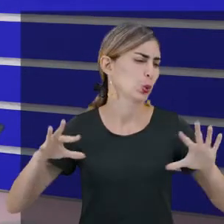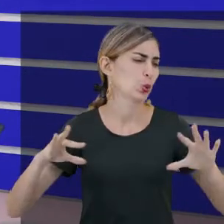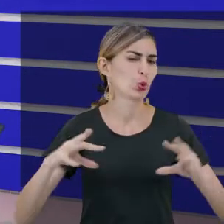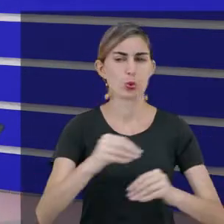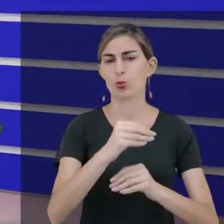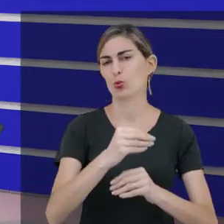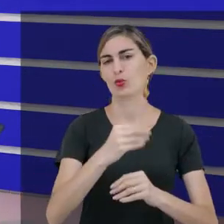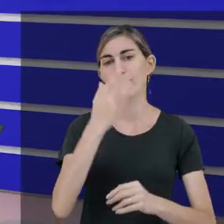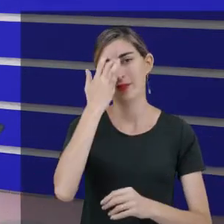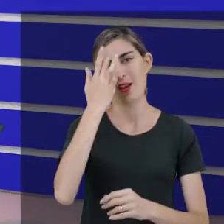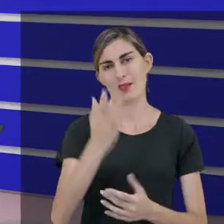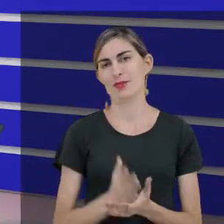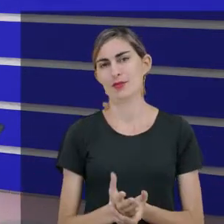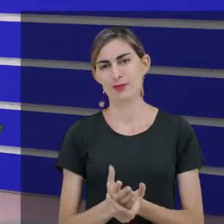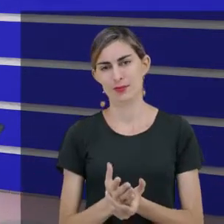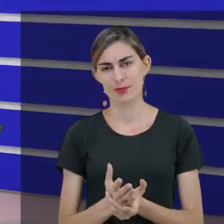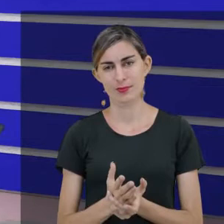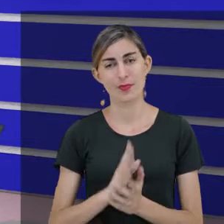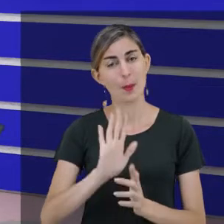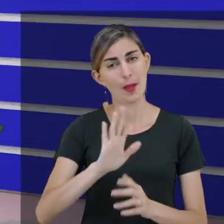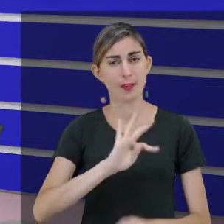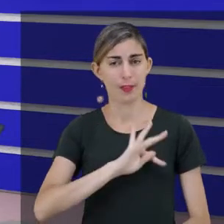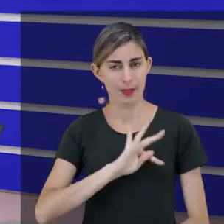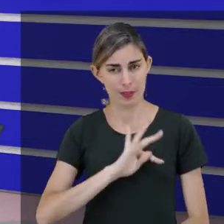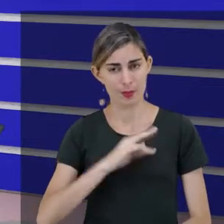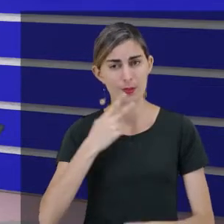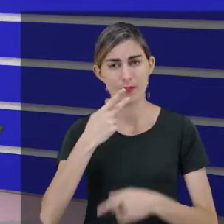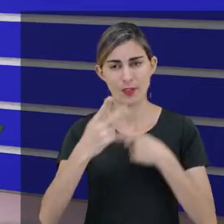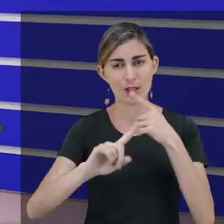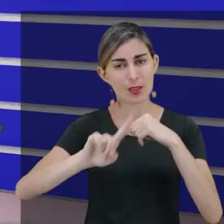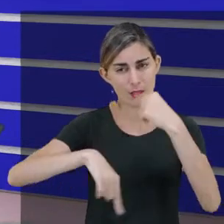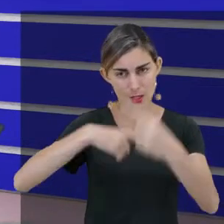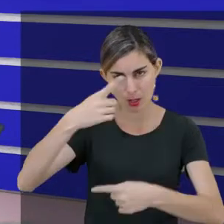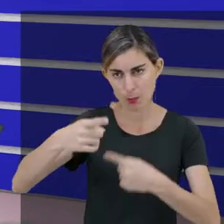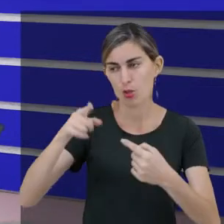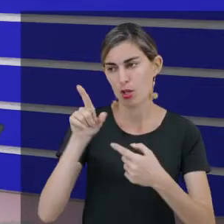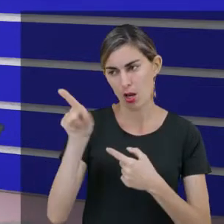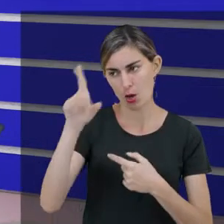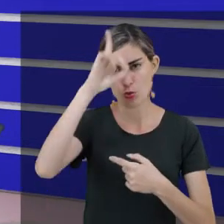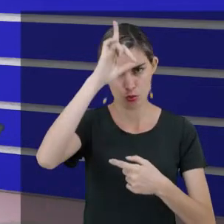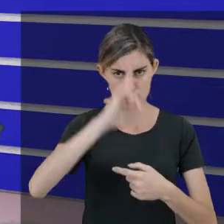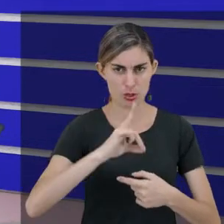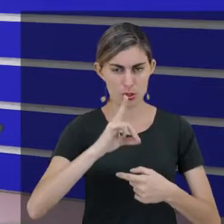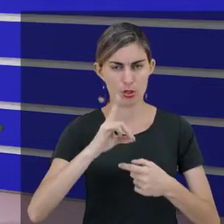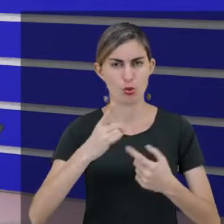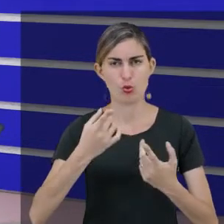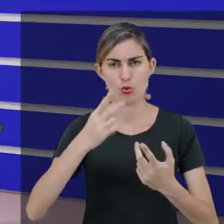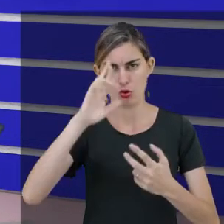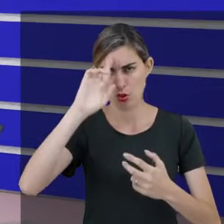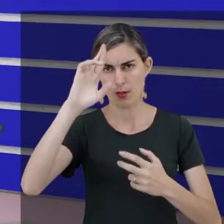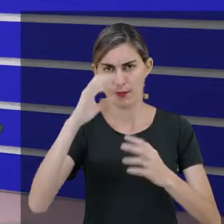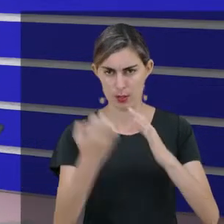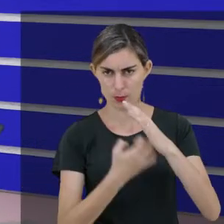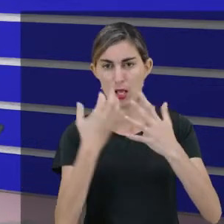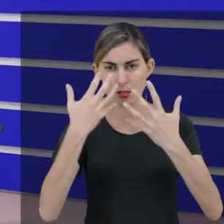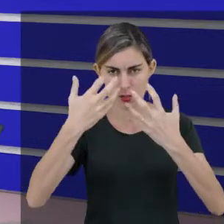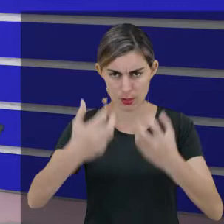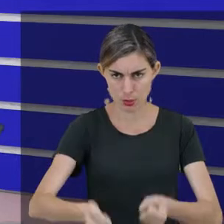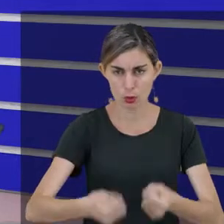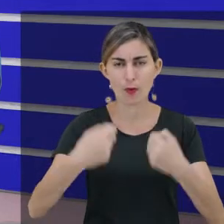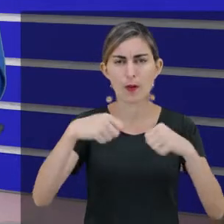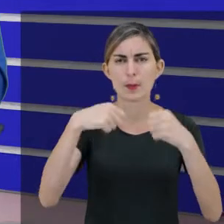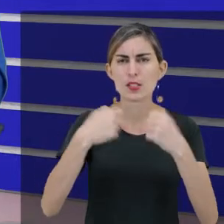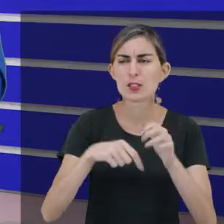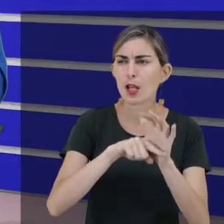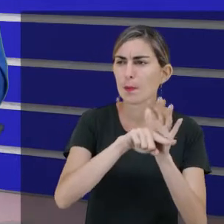mais suave. Mas aí, tecnicamente falando, depois que você convencer essa alta administração, você vai precisar traçar um diagnóstico. Como é